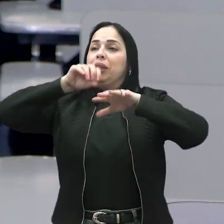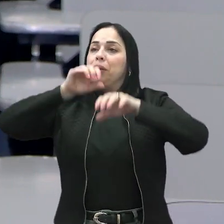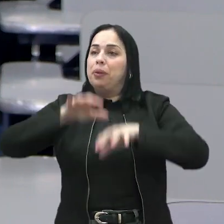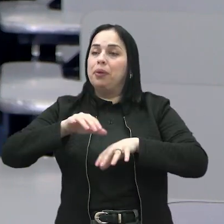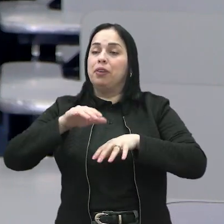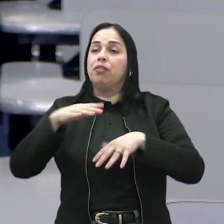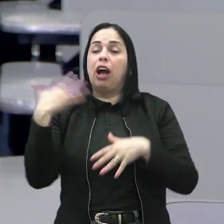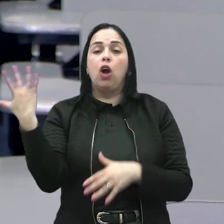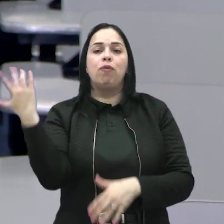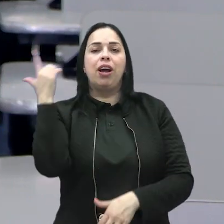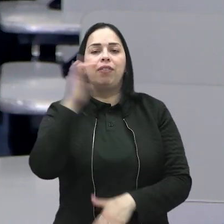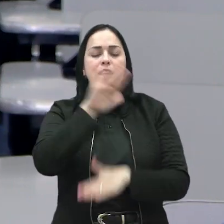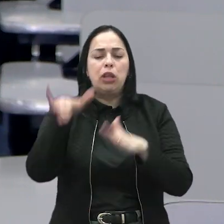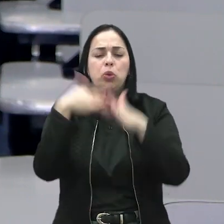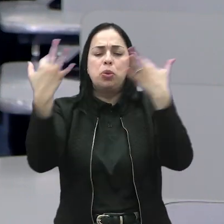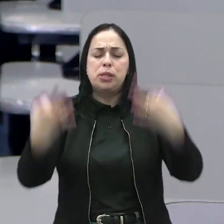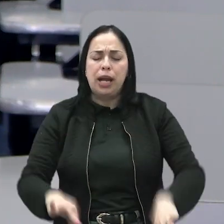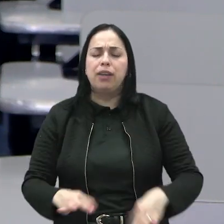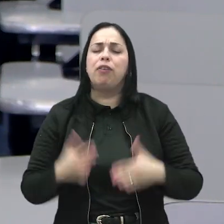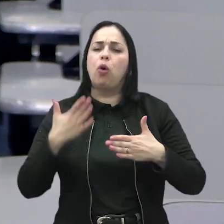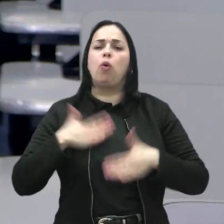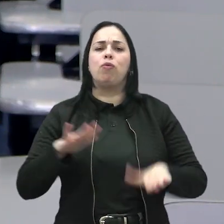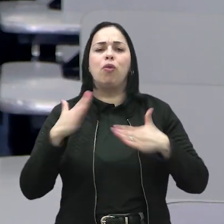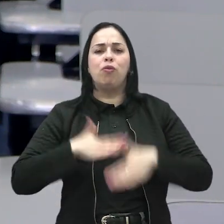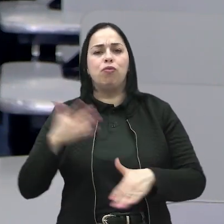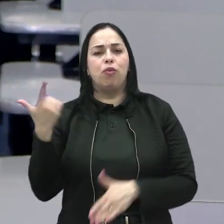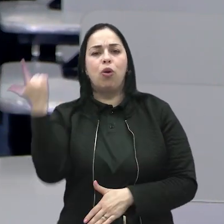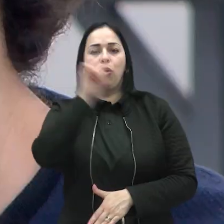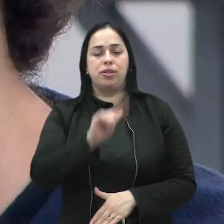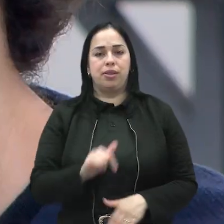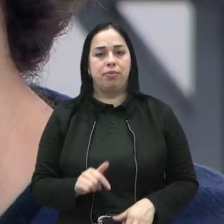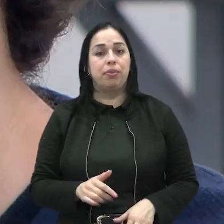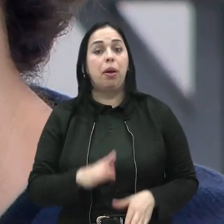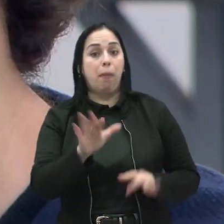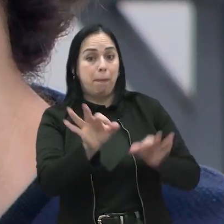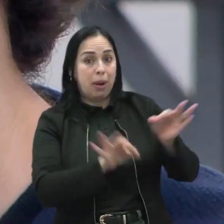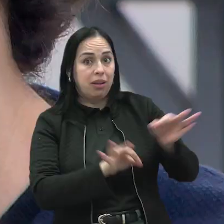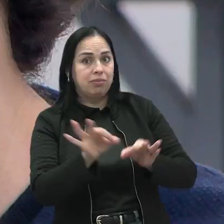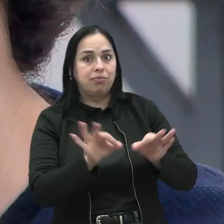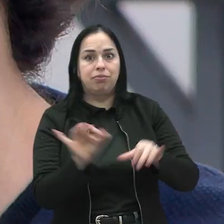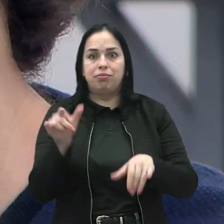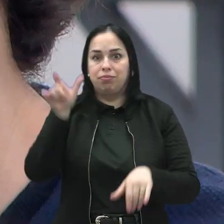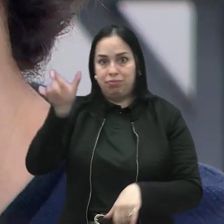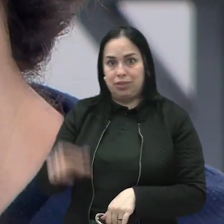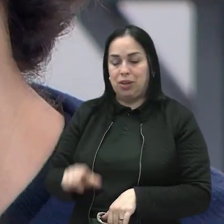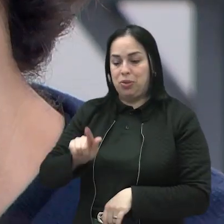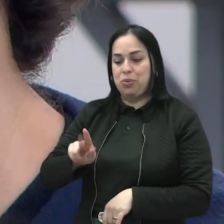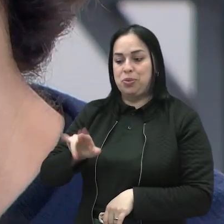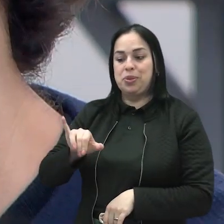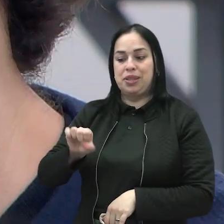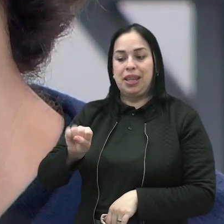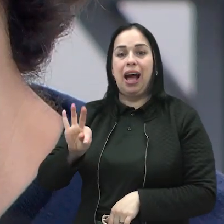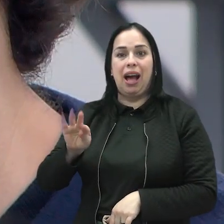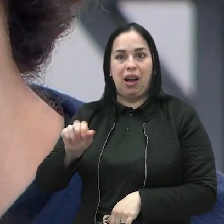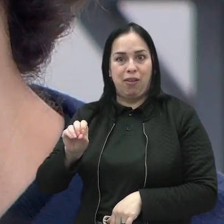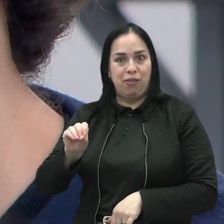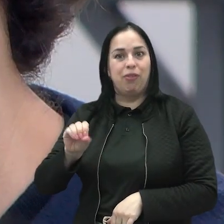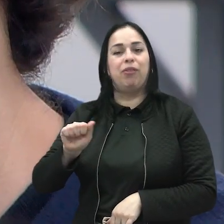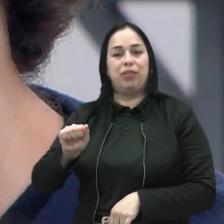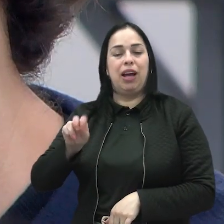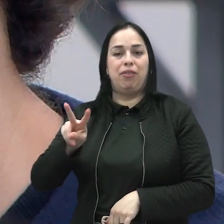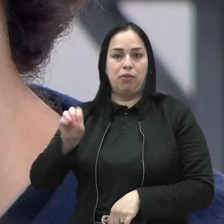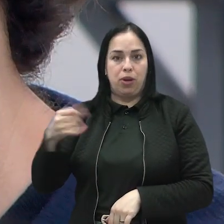respirar e falar assim, vai dar tudo certo, vou conseguir, mas diminuir um pouco esse ritmo. O planejamento é a estratégia do Gustavo,